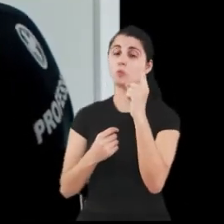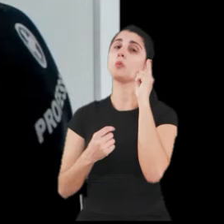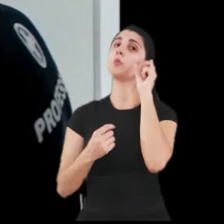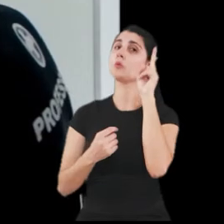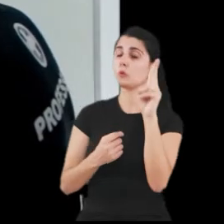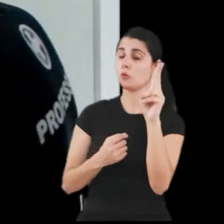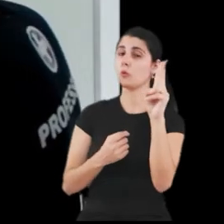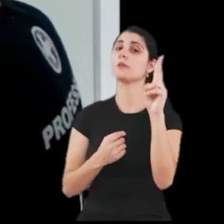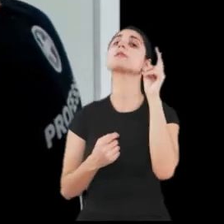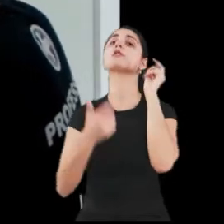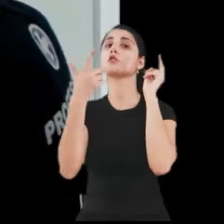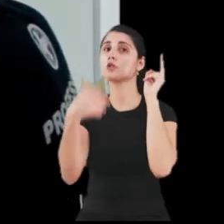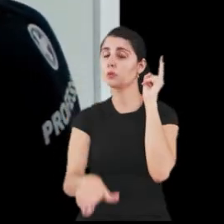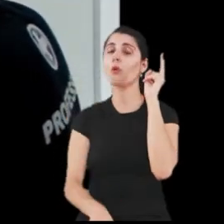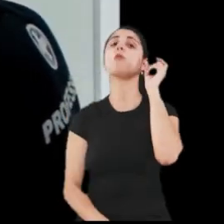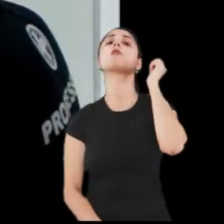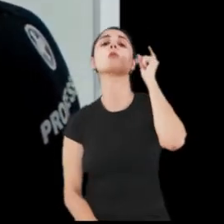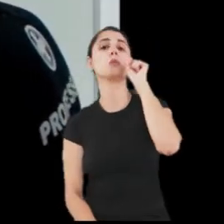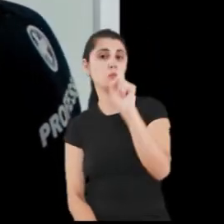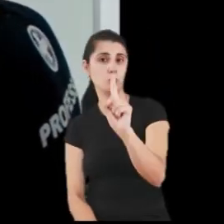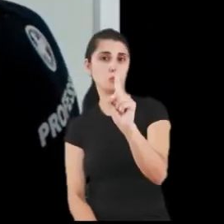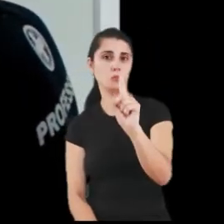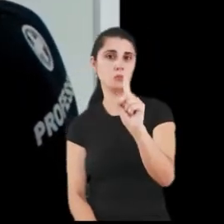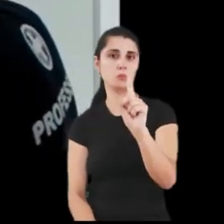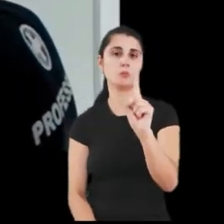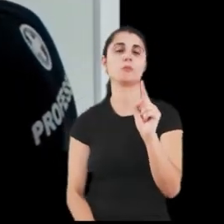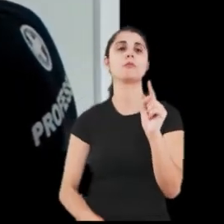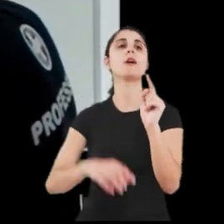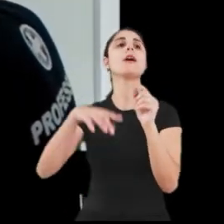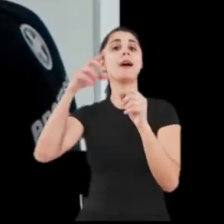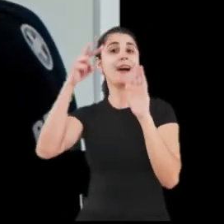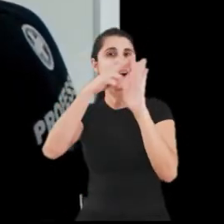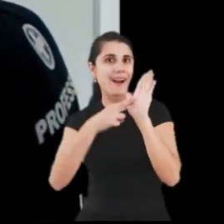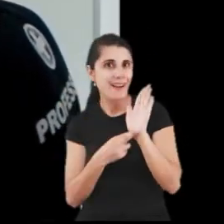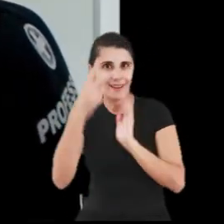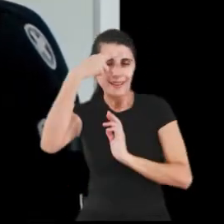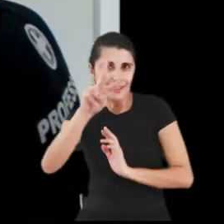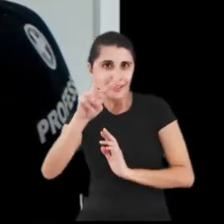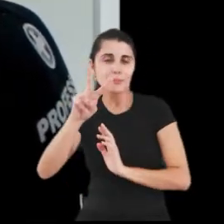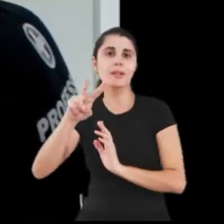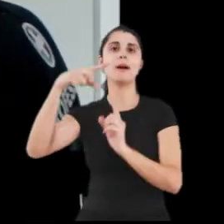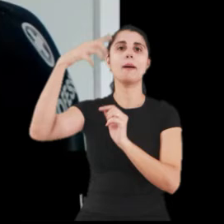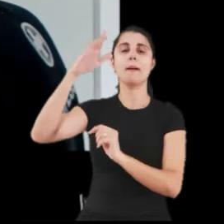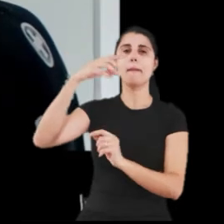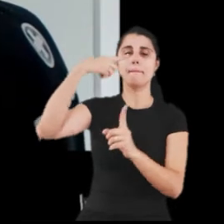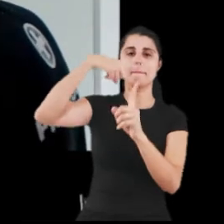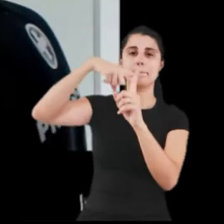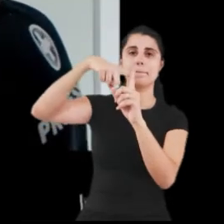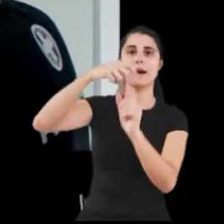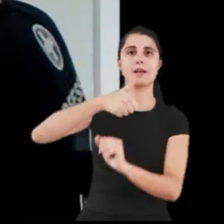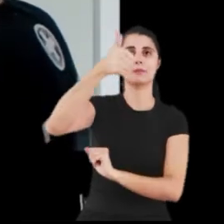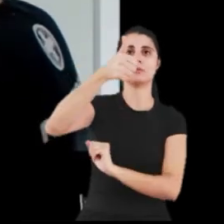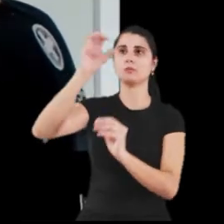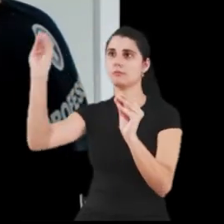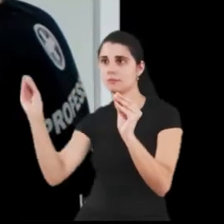2 e 1. A cada um dos expoentes eu adiciono uma unidade. Teremos,